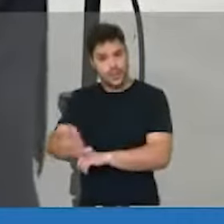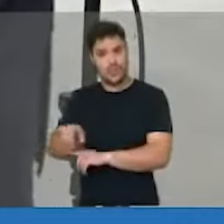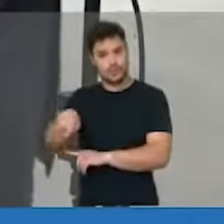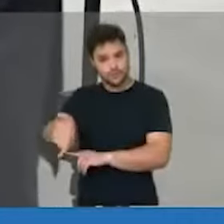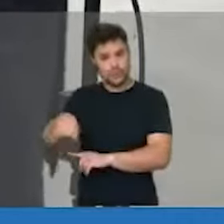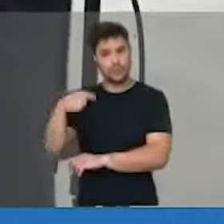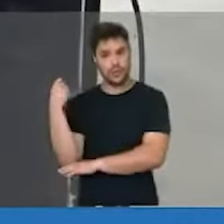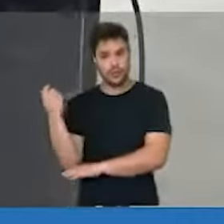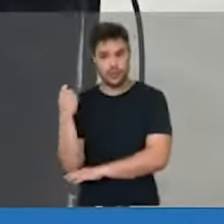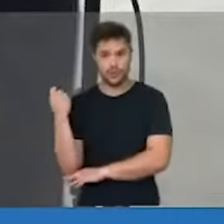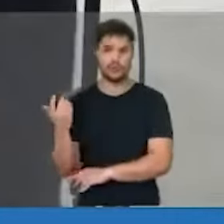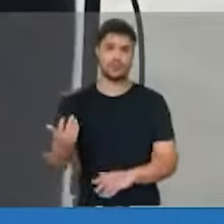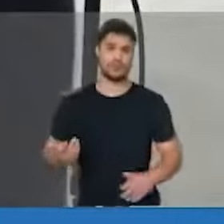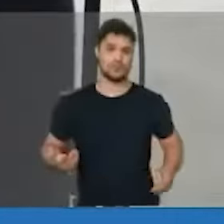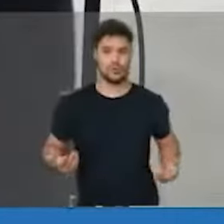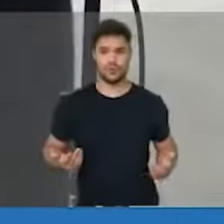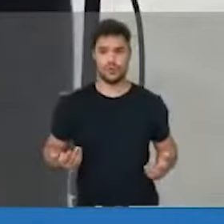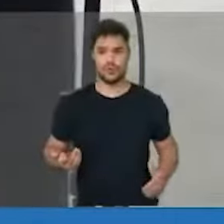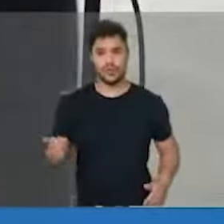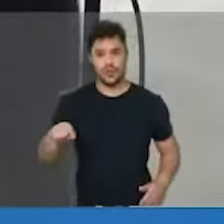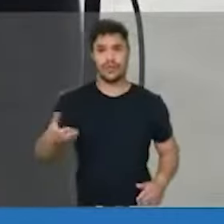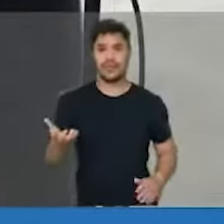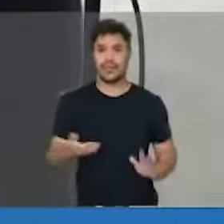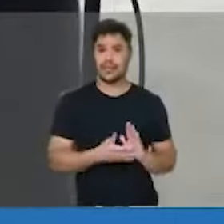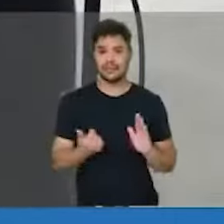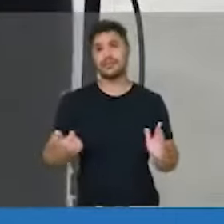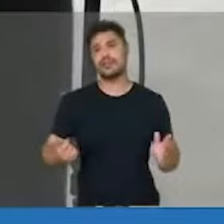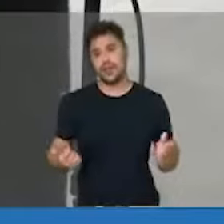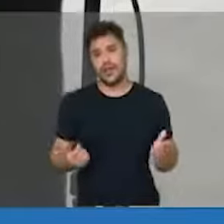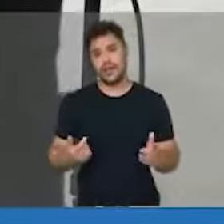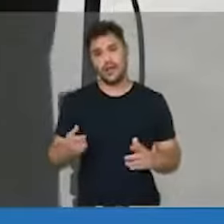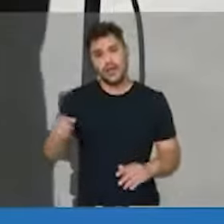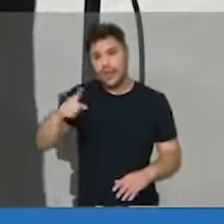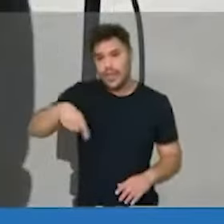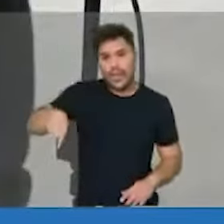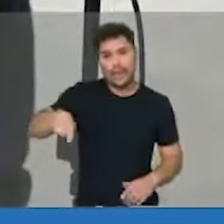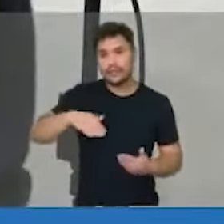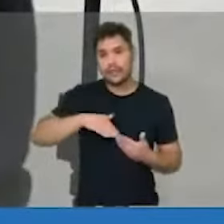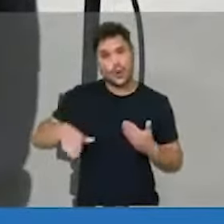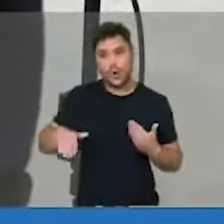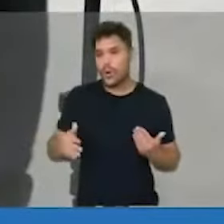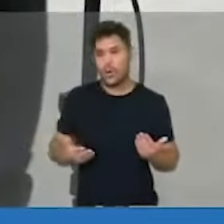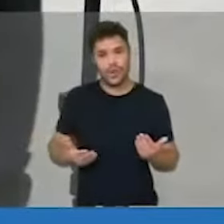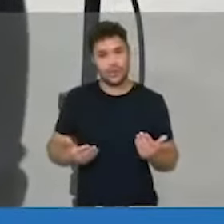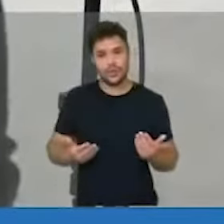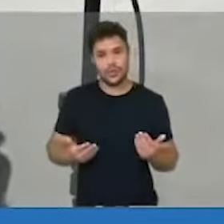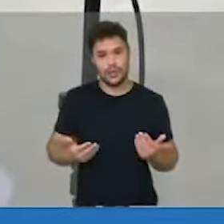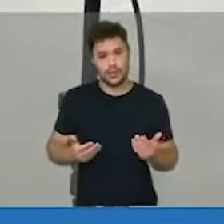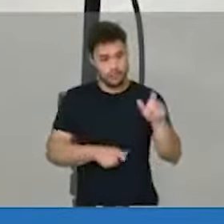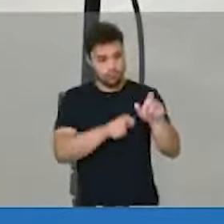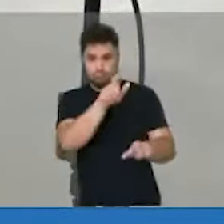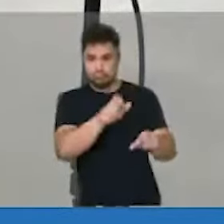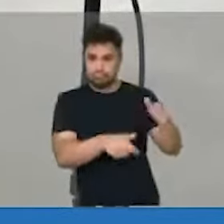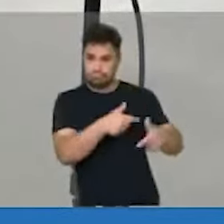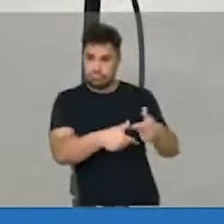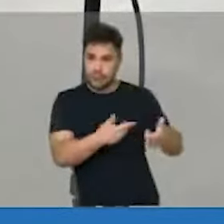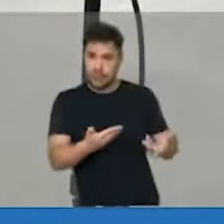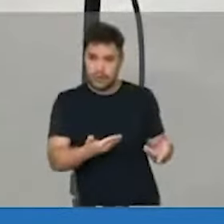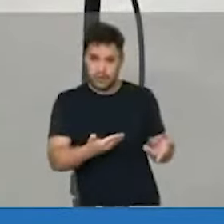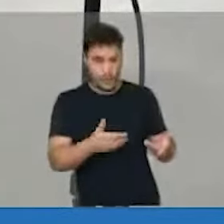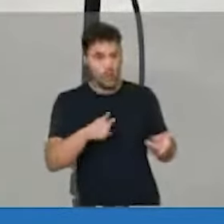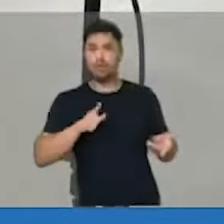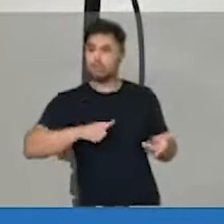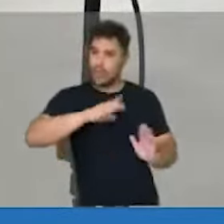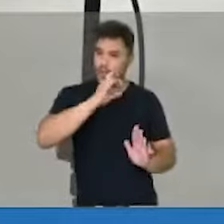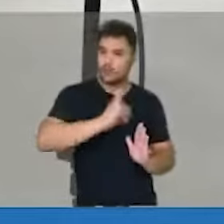Sul de pauta, querem retirar porque eles não concordam que os trabalhadores tenham